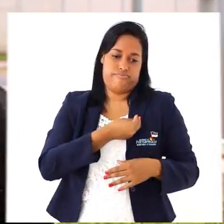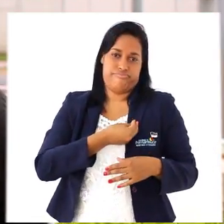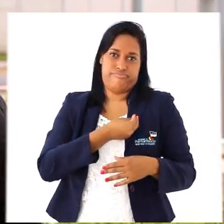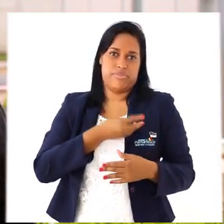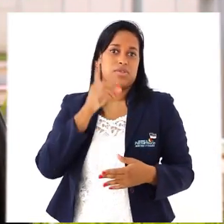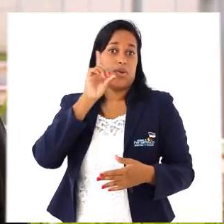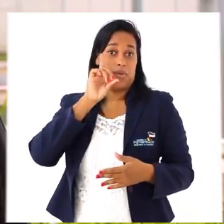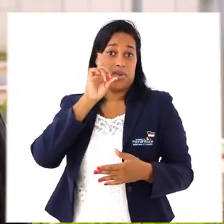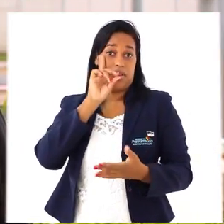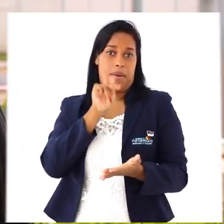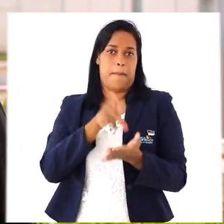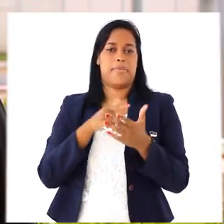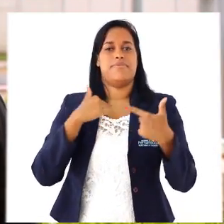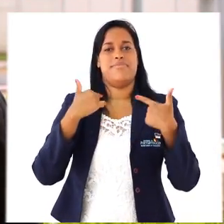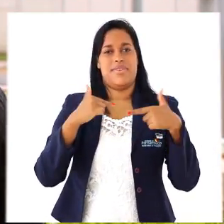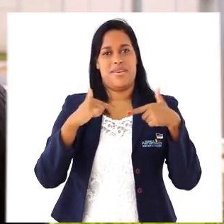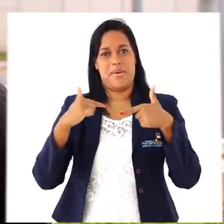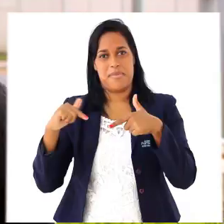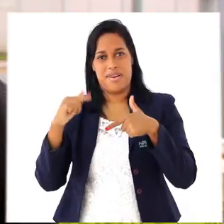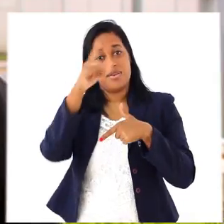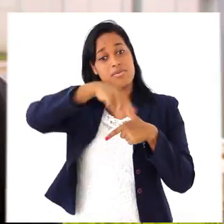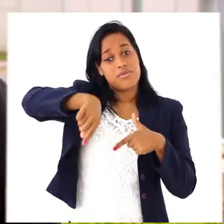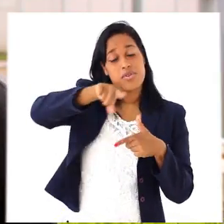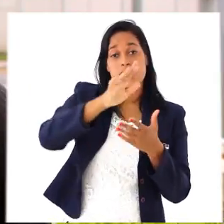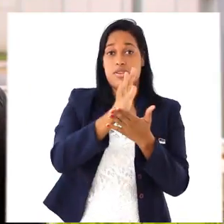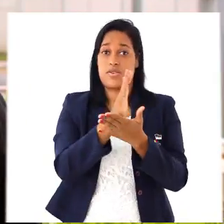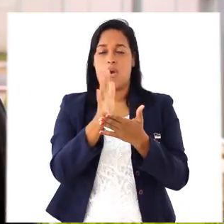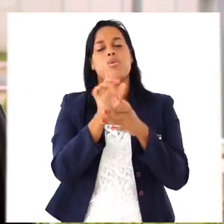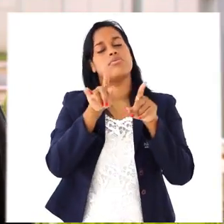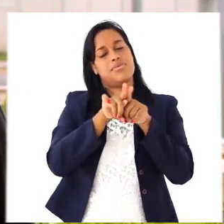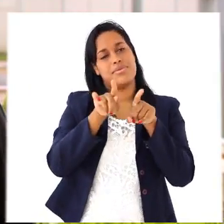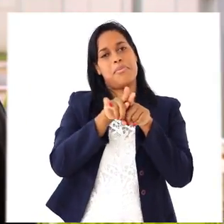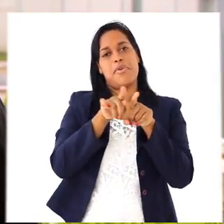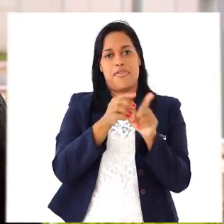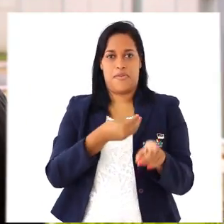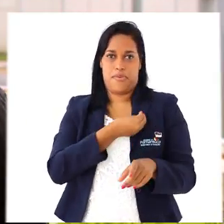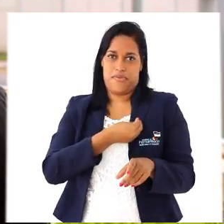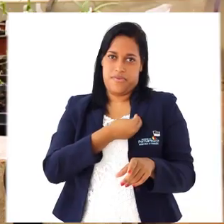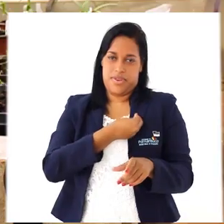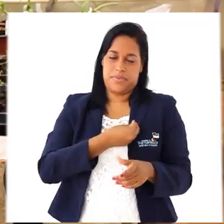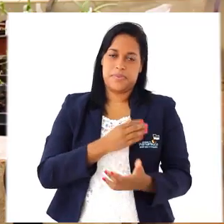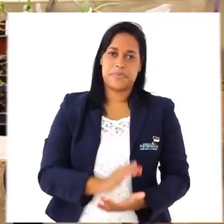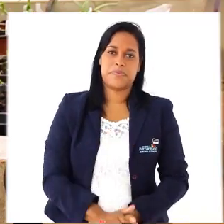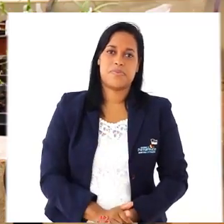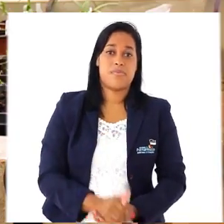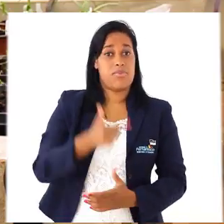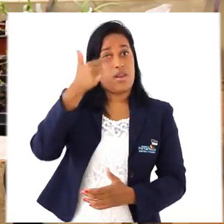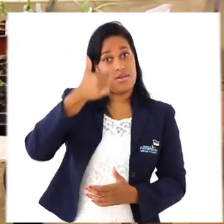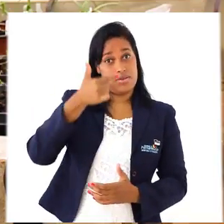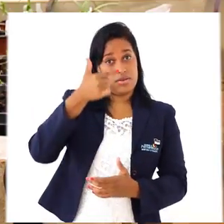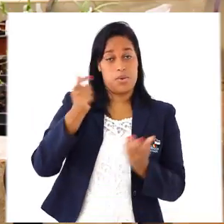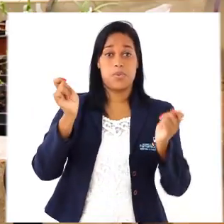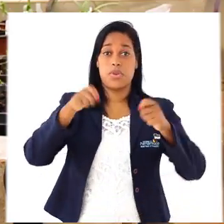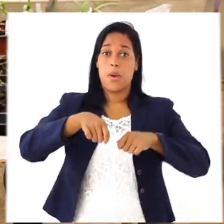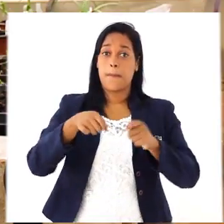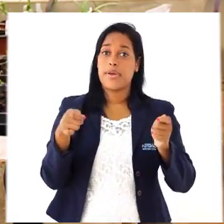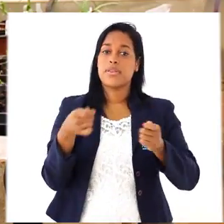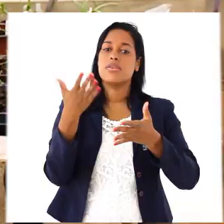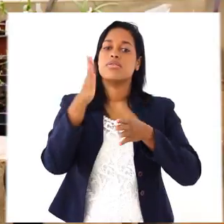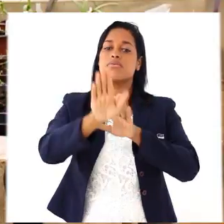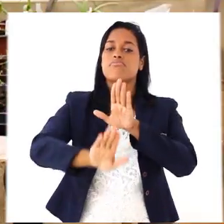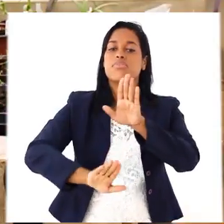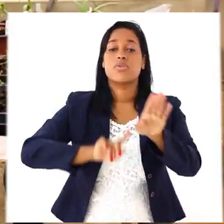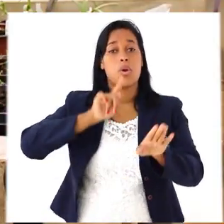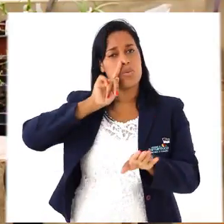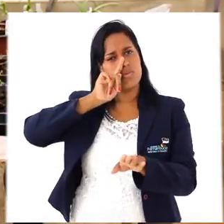realidade da agroindústria. Algo que alguns de vocês vão passar por isso também. Na segunda competência a gente vai tratar dos